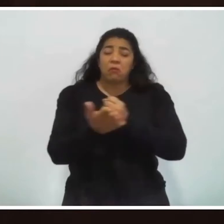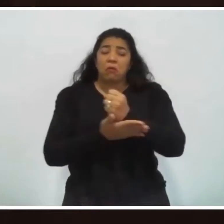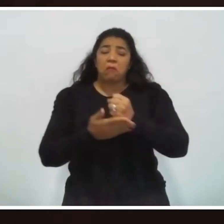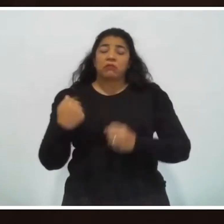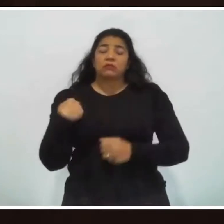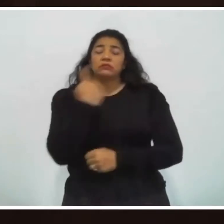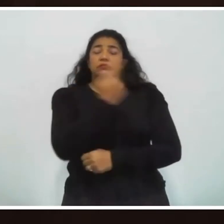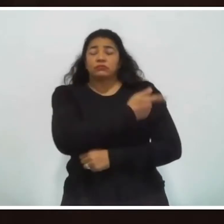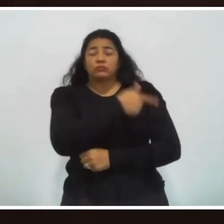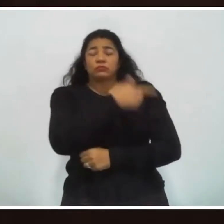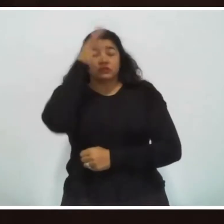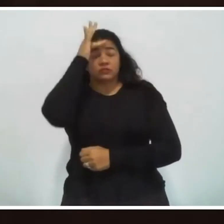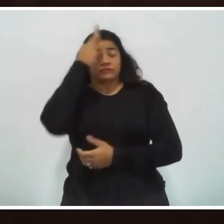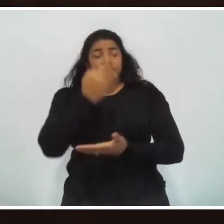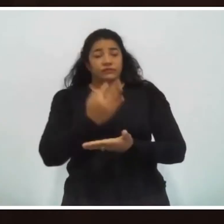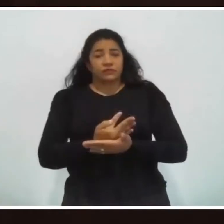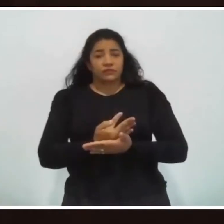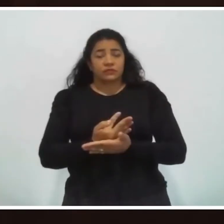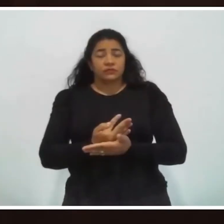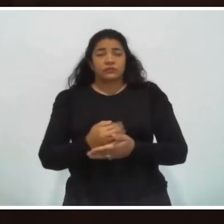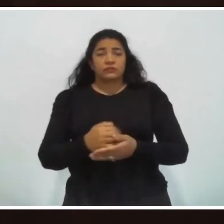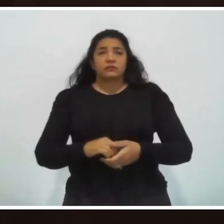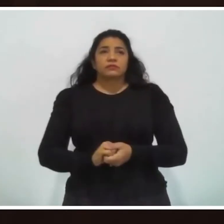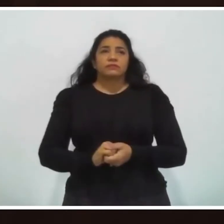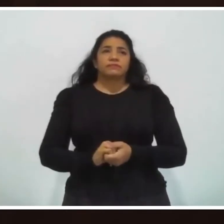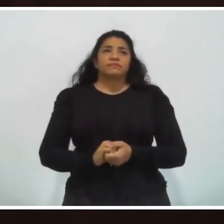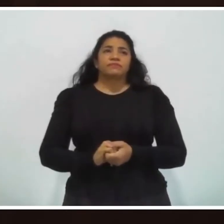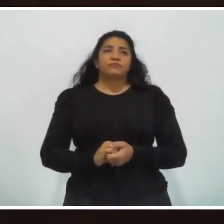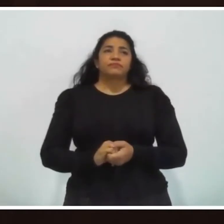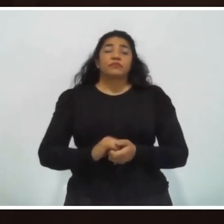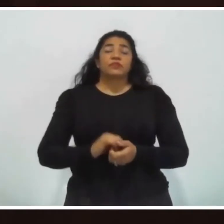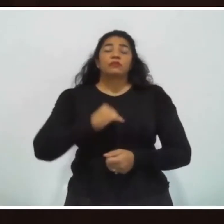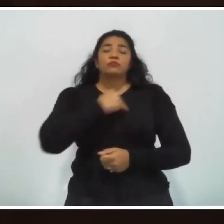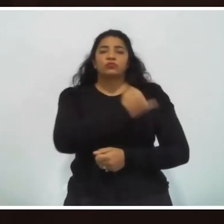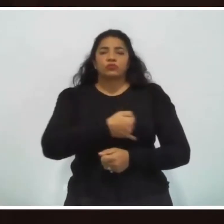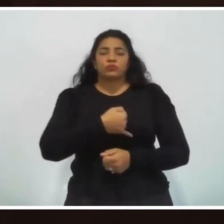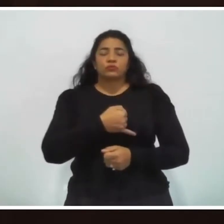31. Como diz: